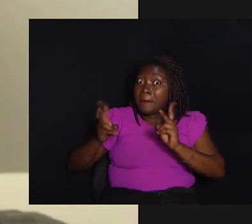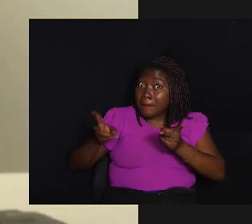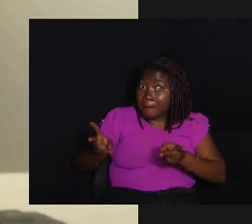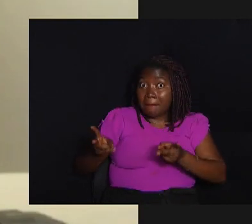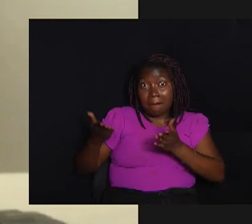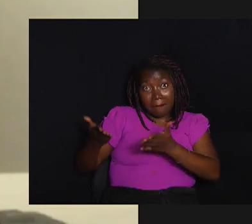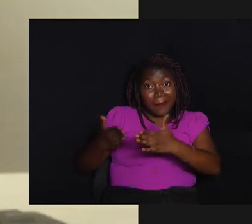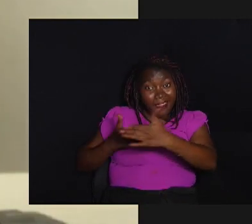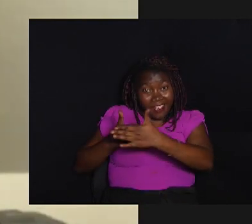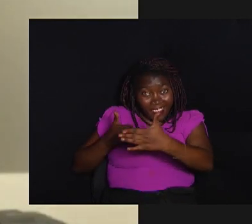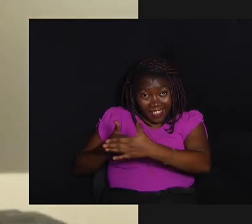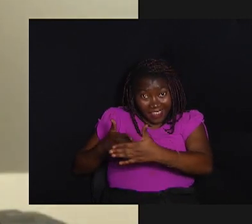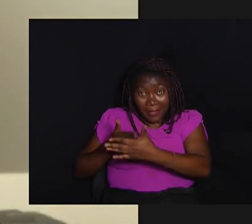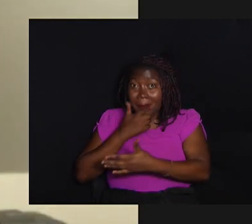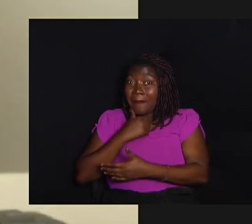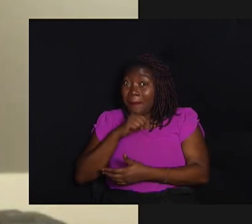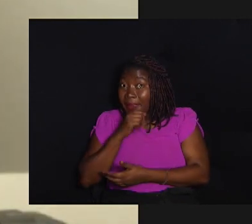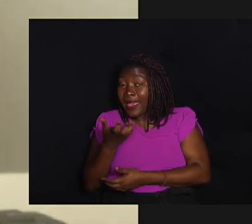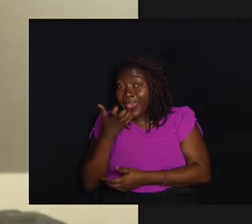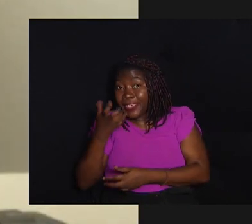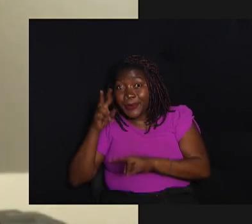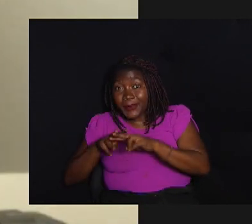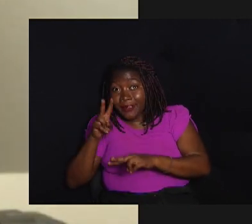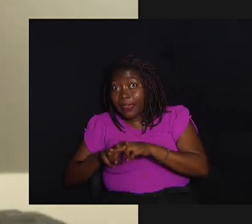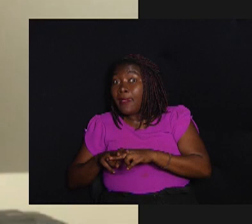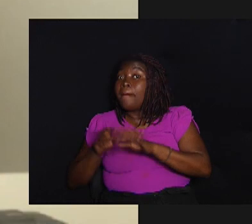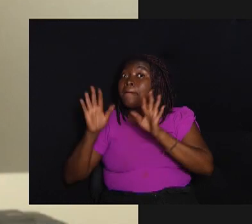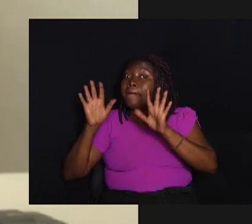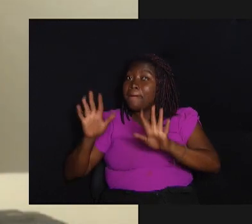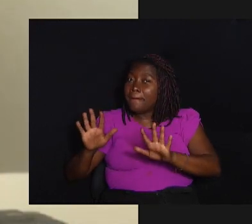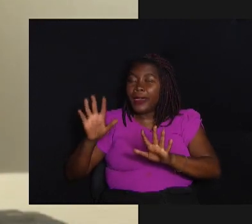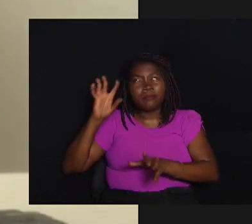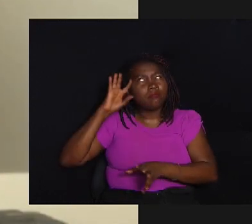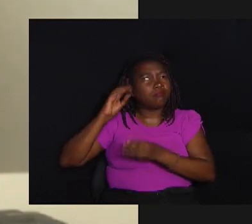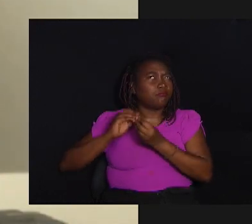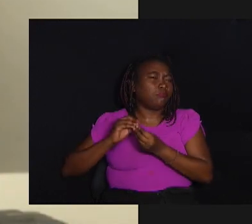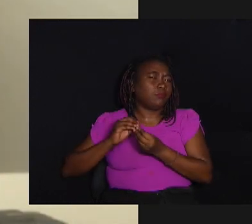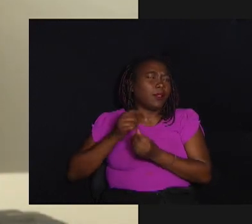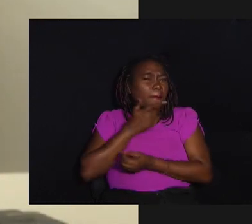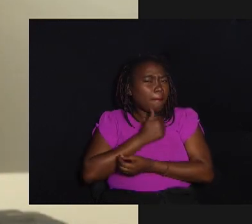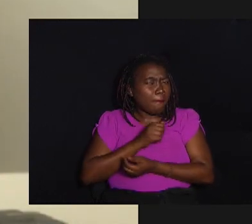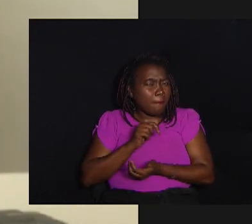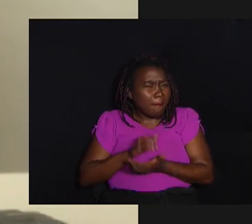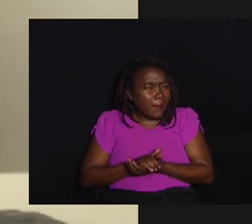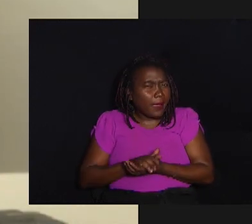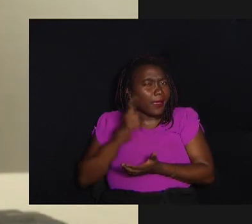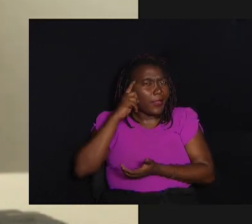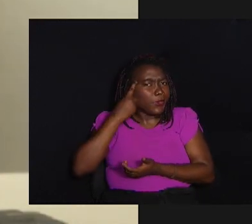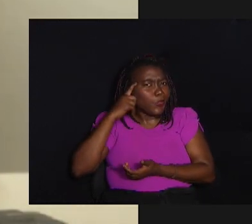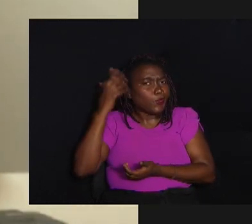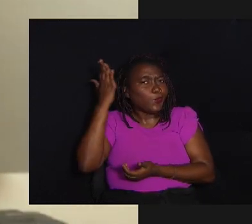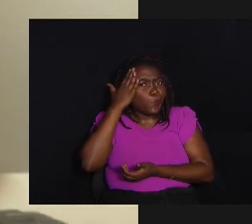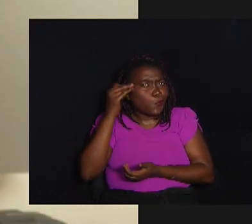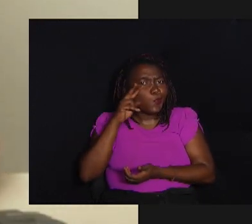processo, a ele, que é o marido, que é a prisão, mas a gente tem, será que o marido está ciente do agravamento disso,